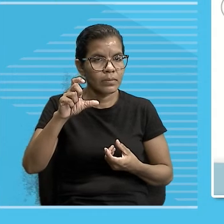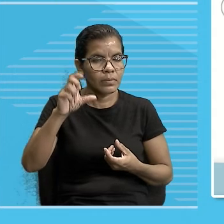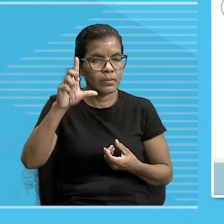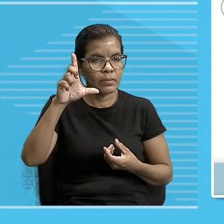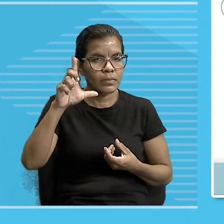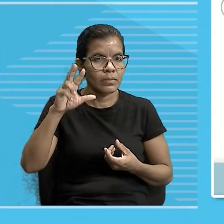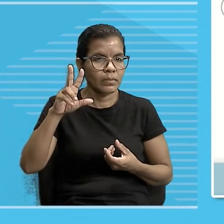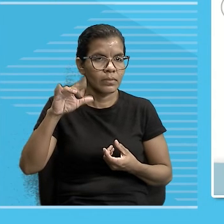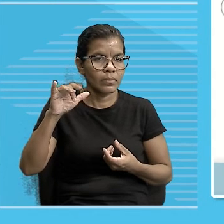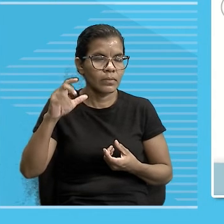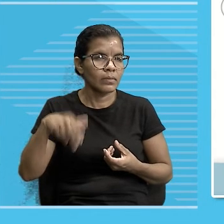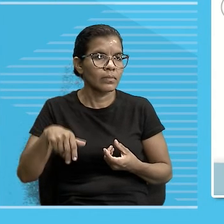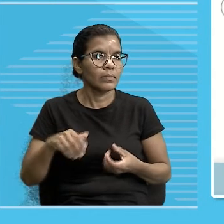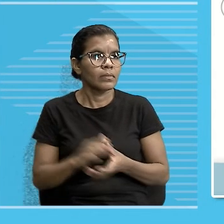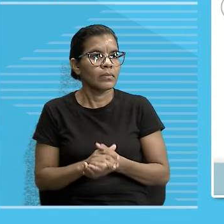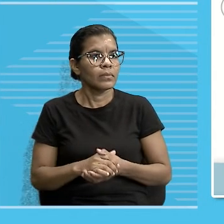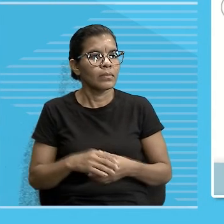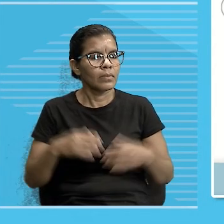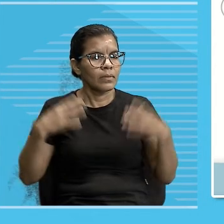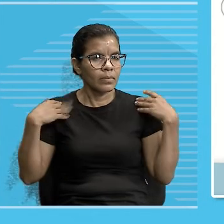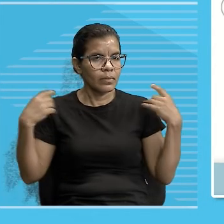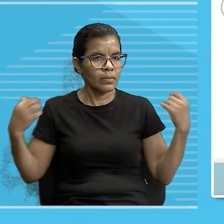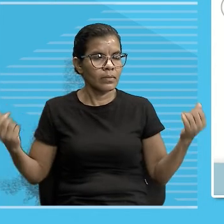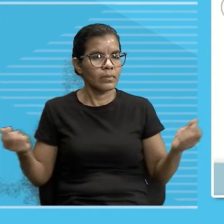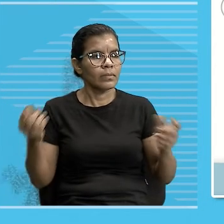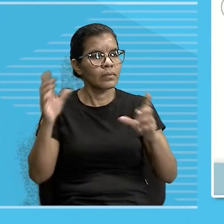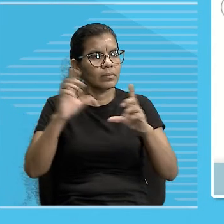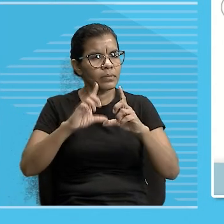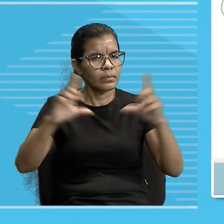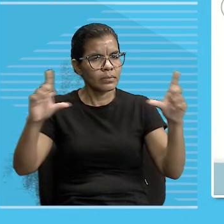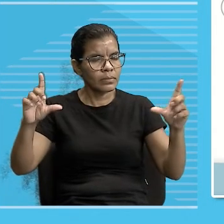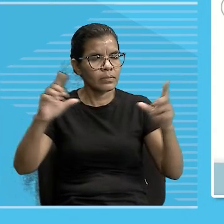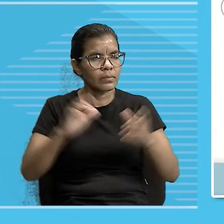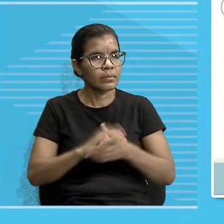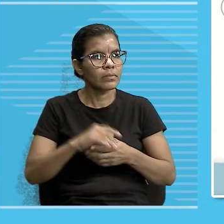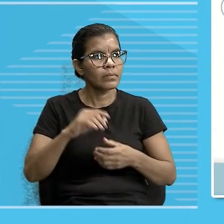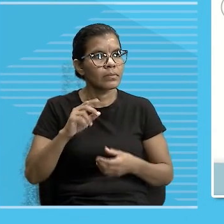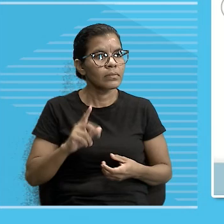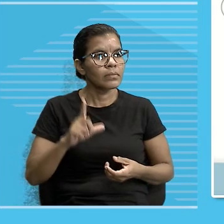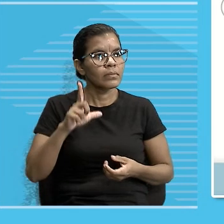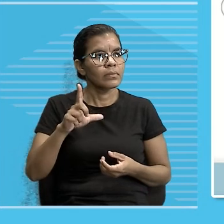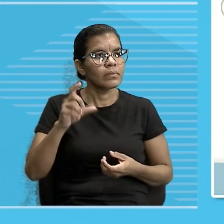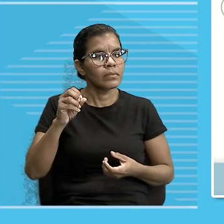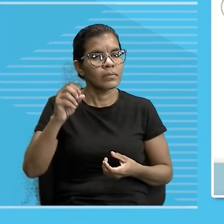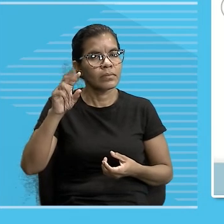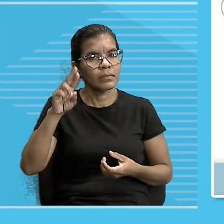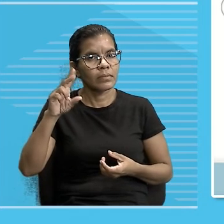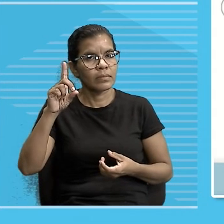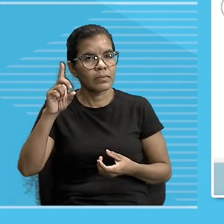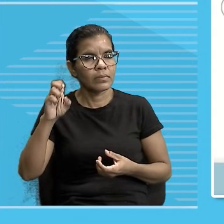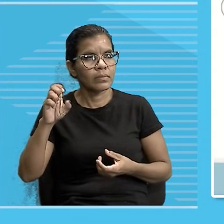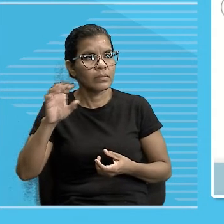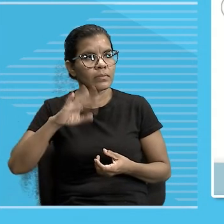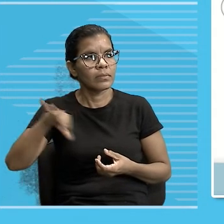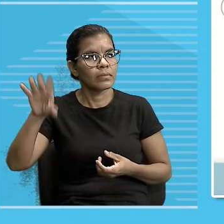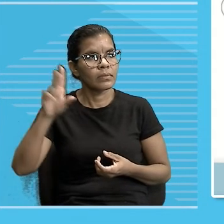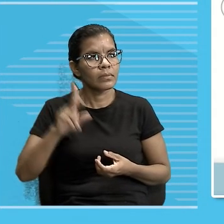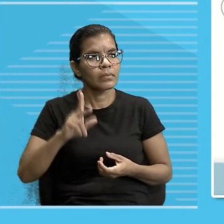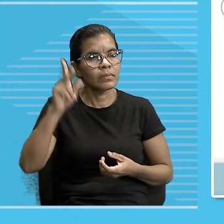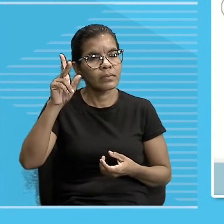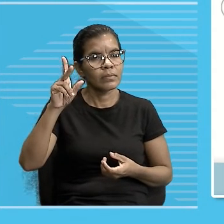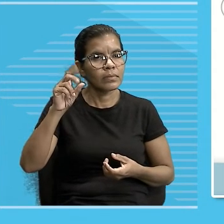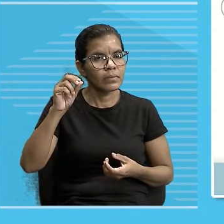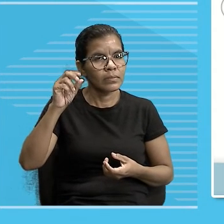Tá? Ele é bem famoso por esse título de Lorde Kelvin. E em